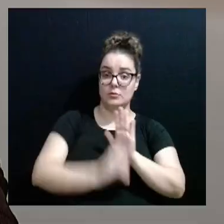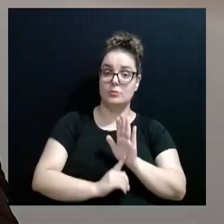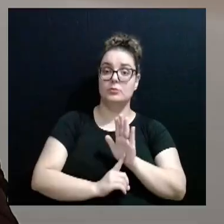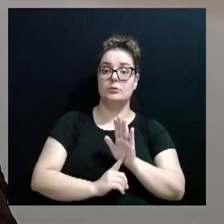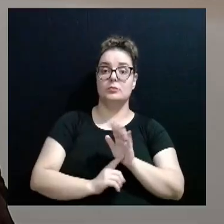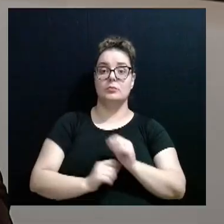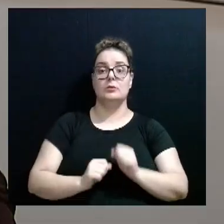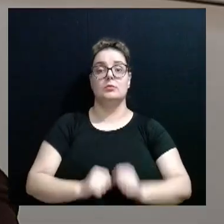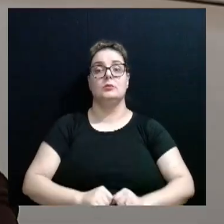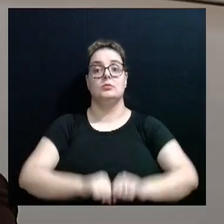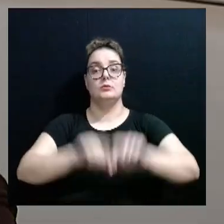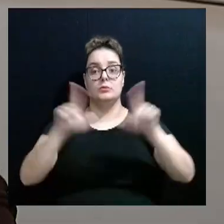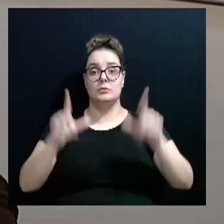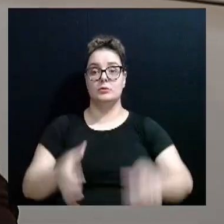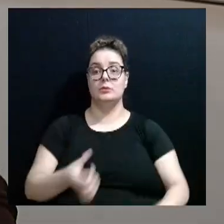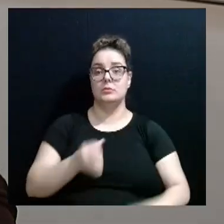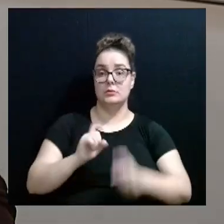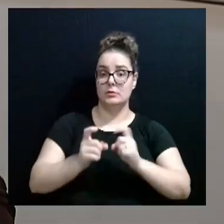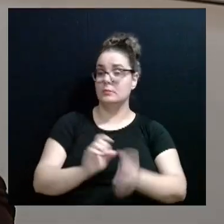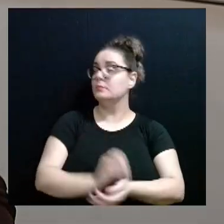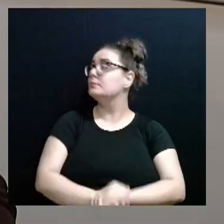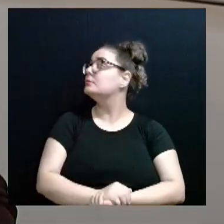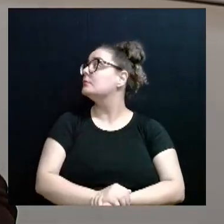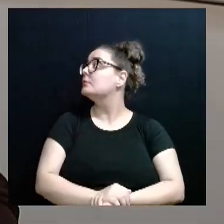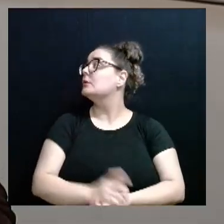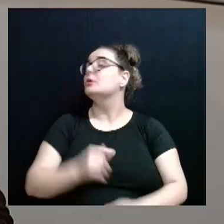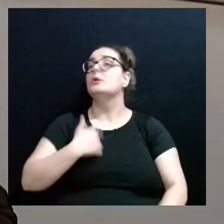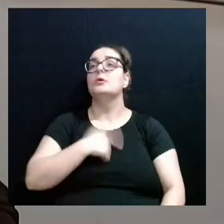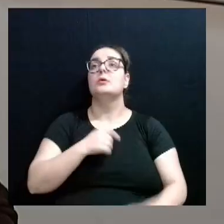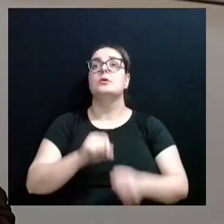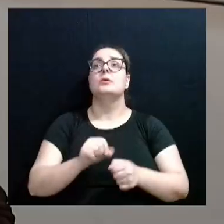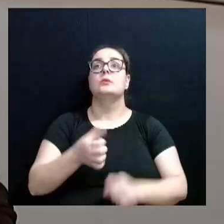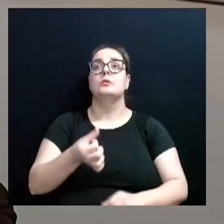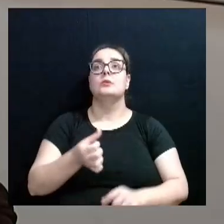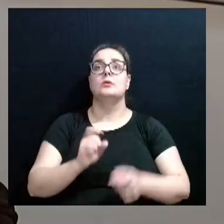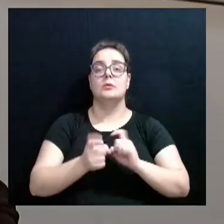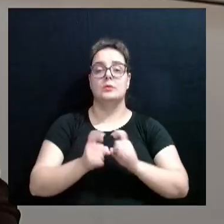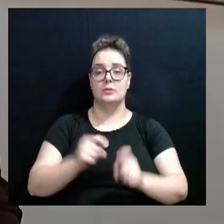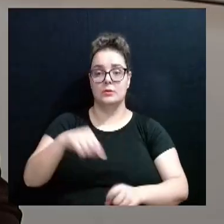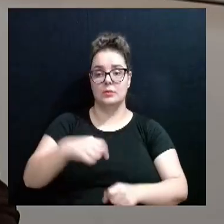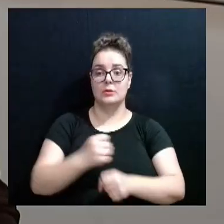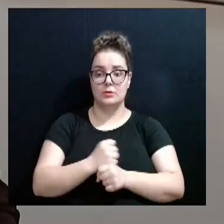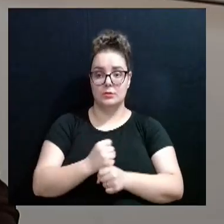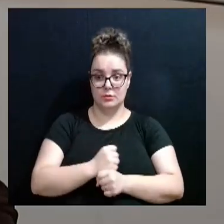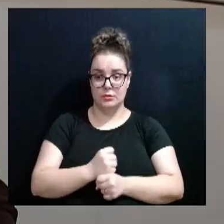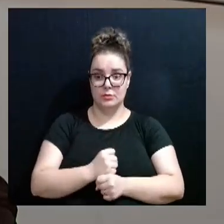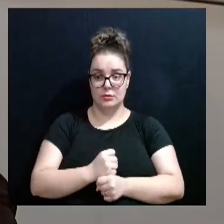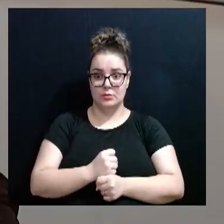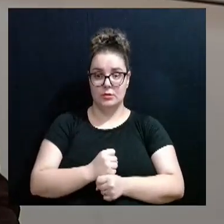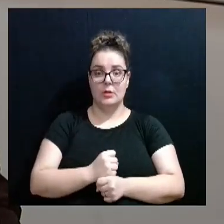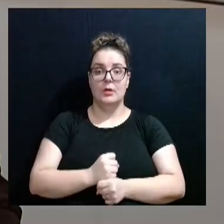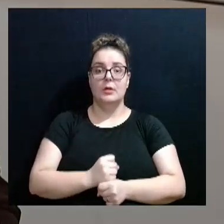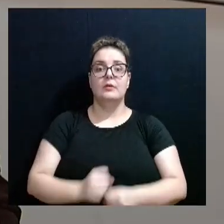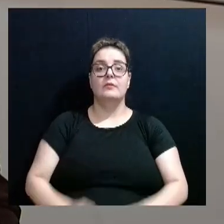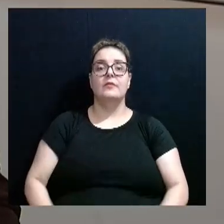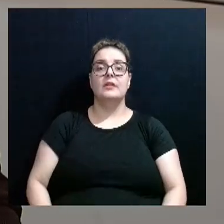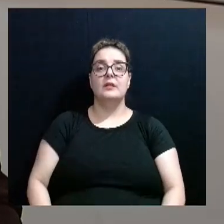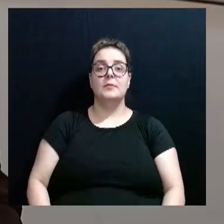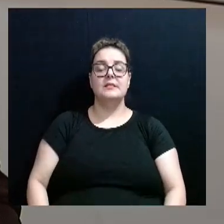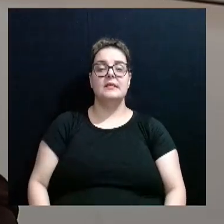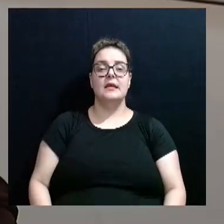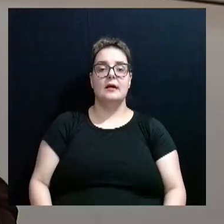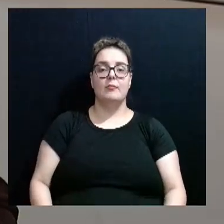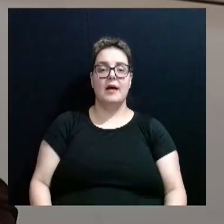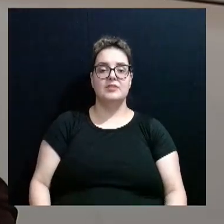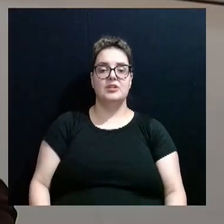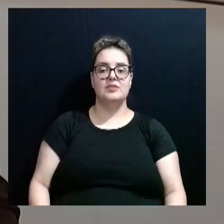reuniões. Nós fizemos 6 reuniões esse ano, né, da Comissão da Pessoa com Deficiência e Mobilidade Reduzida. Começamos ouvindo